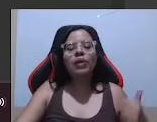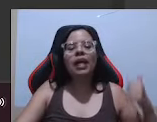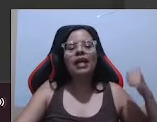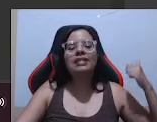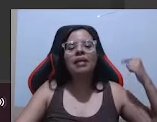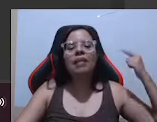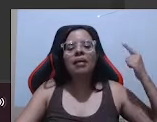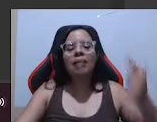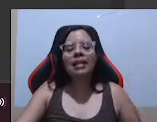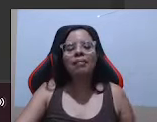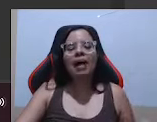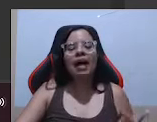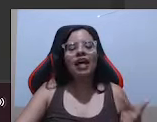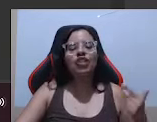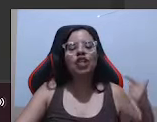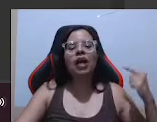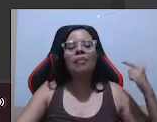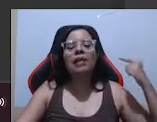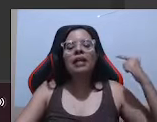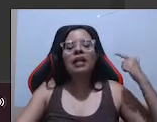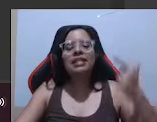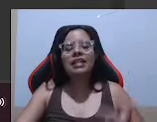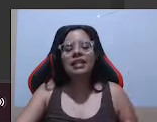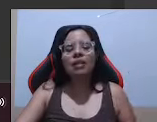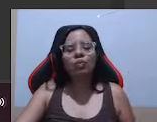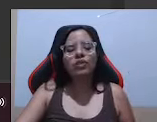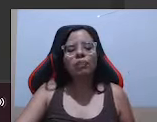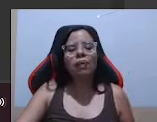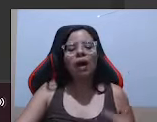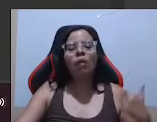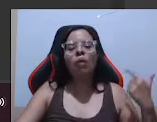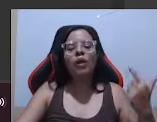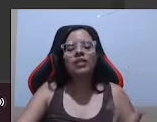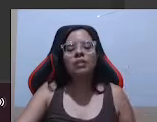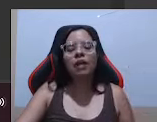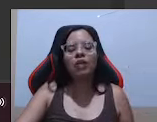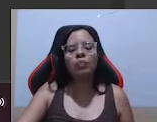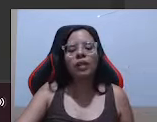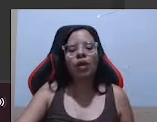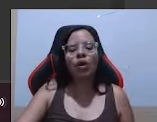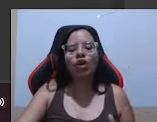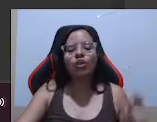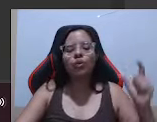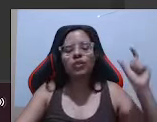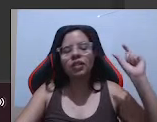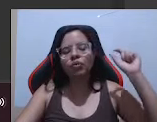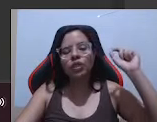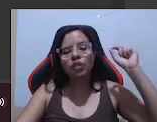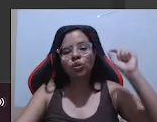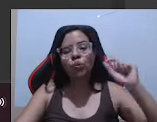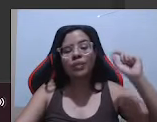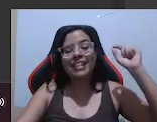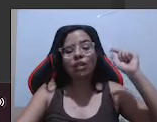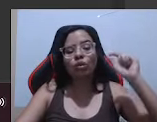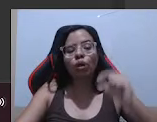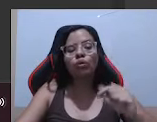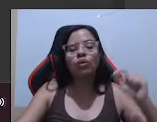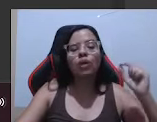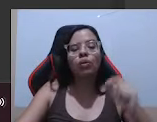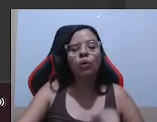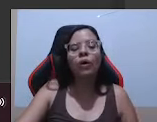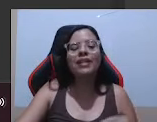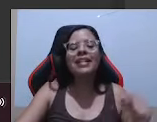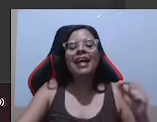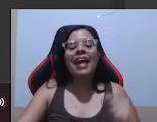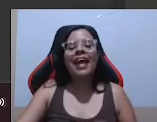língua portuguesa, matemática, legislação municipal, conhecimentos pedagógicos, então os resumos de